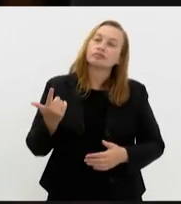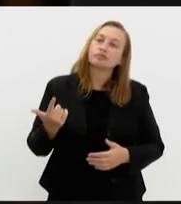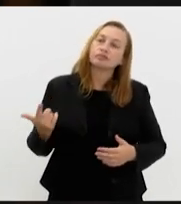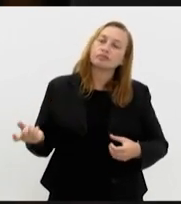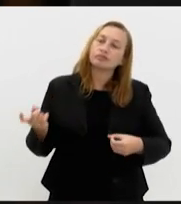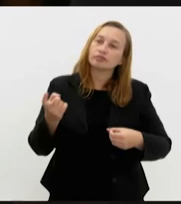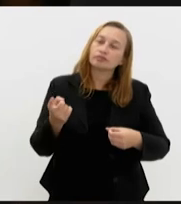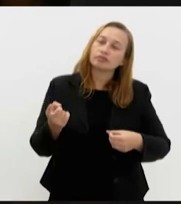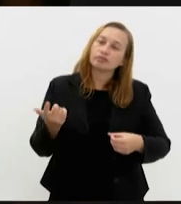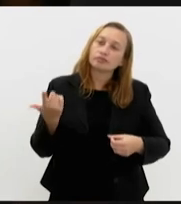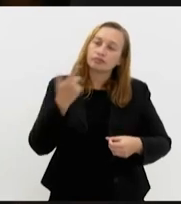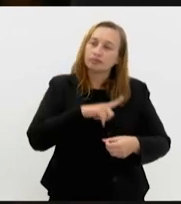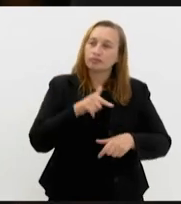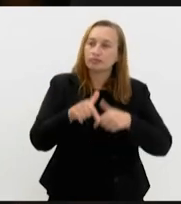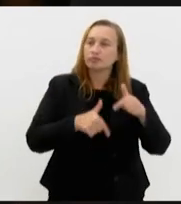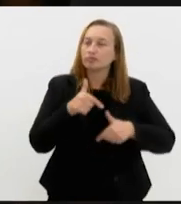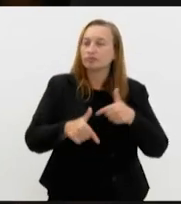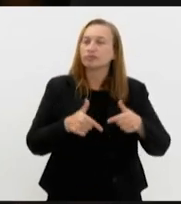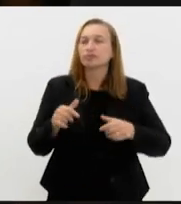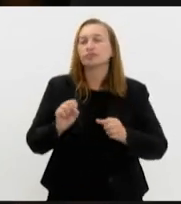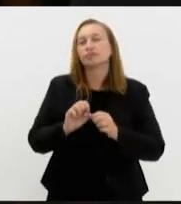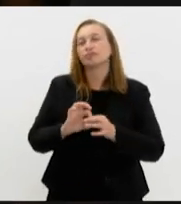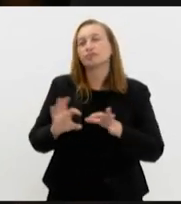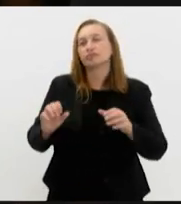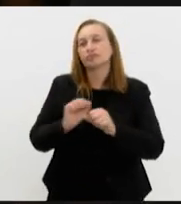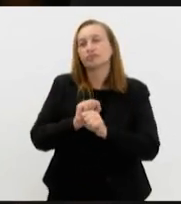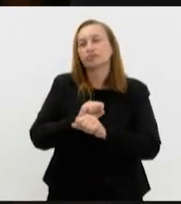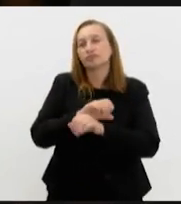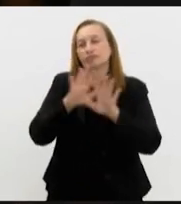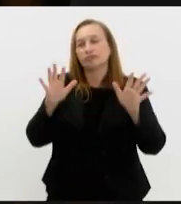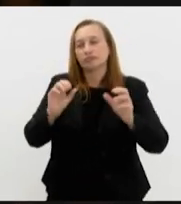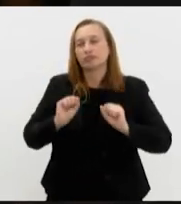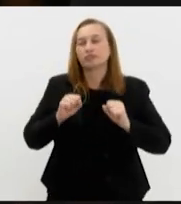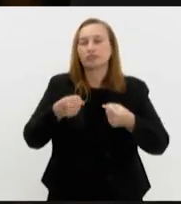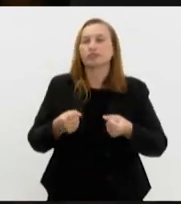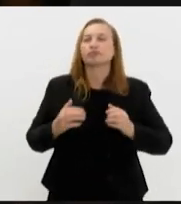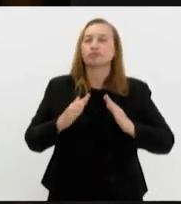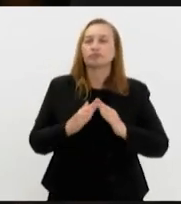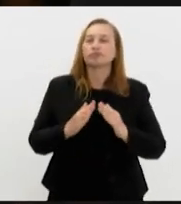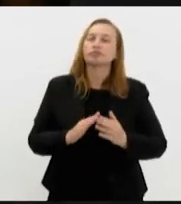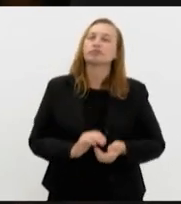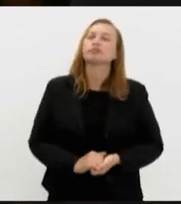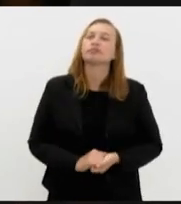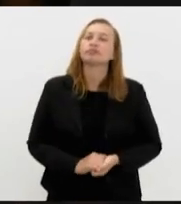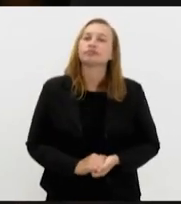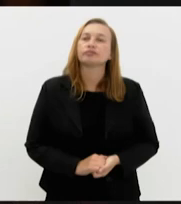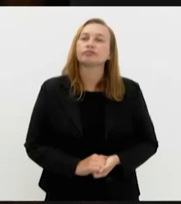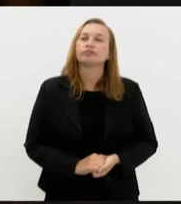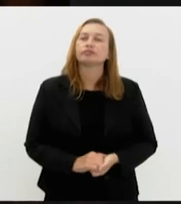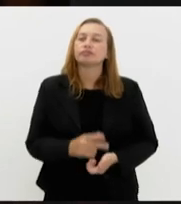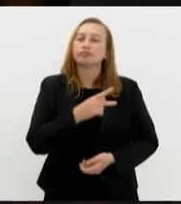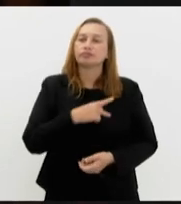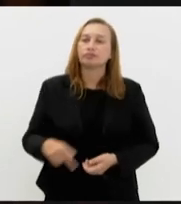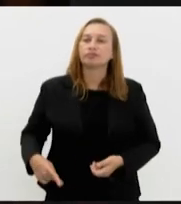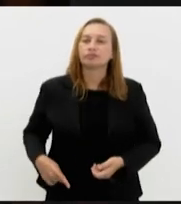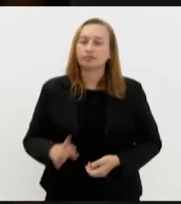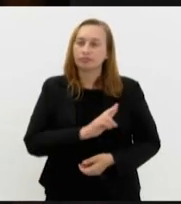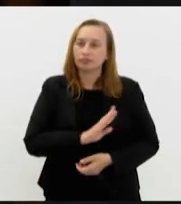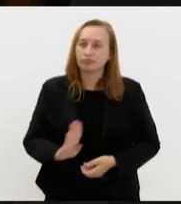gente só quer deixar claro isso, que é o empenho desta casa, inclusive através do presidente Rodrigo